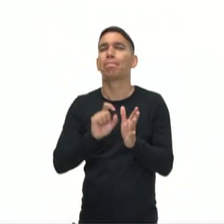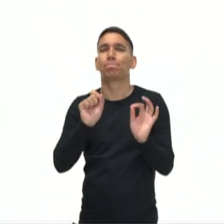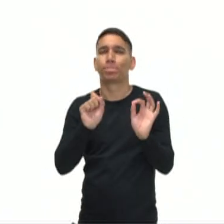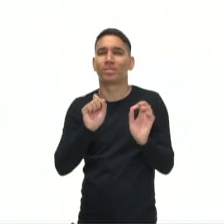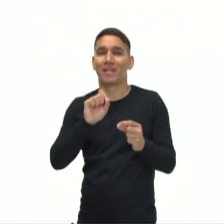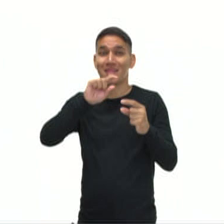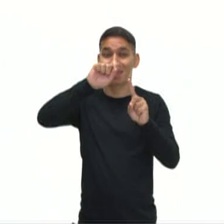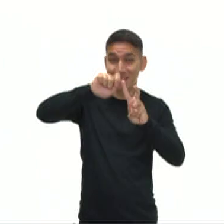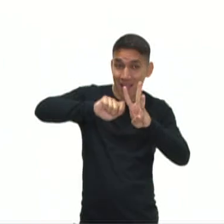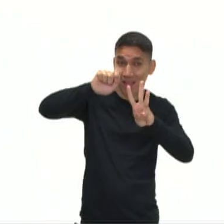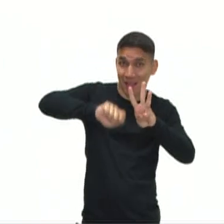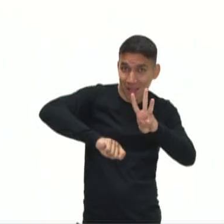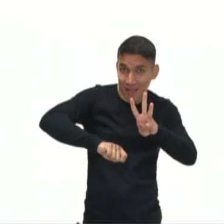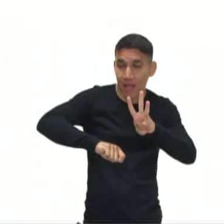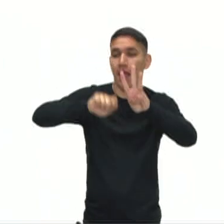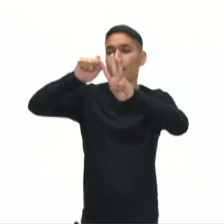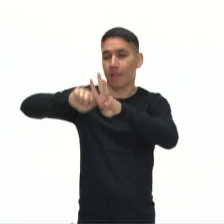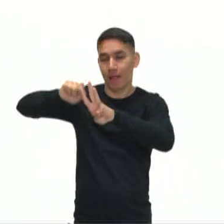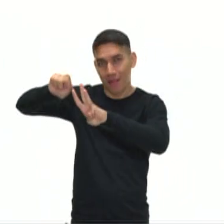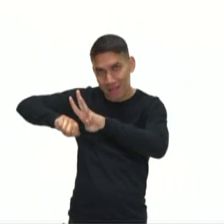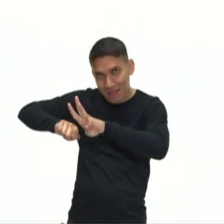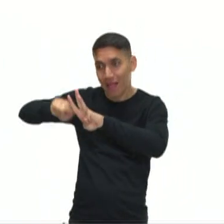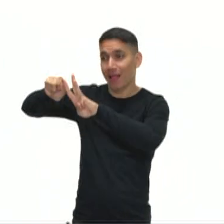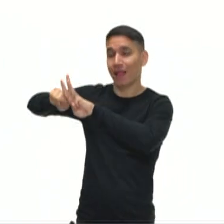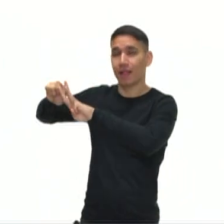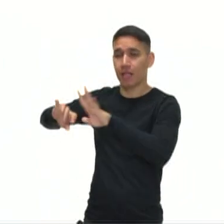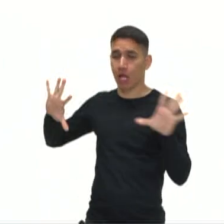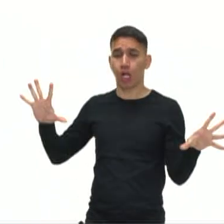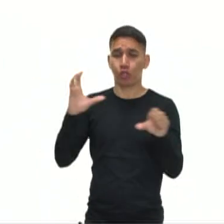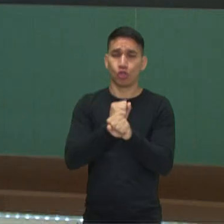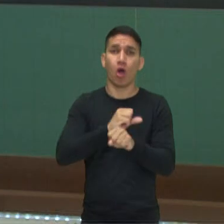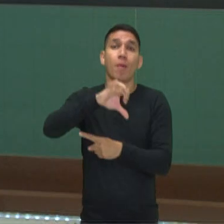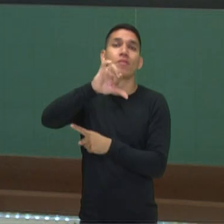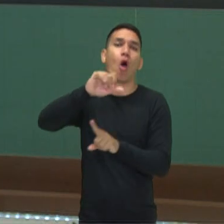3 trimestres, tá? Aproximadamente 9 meses,